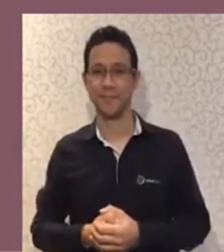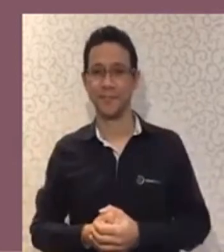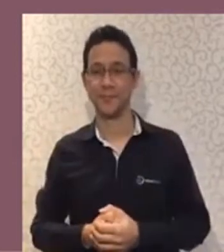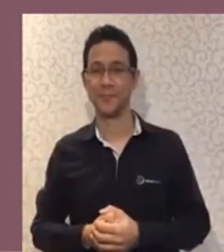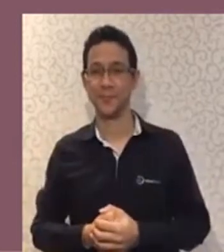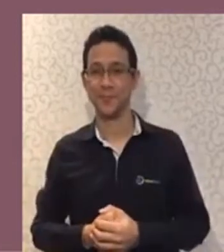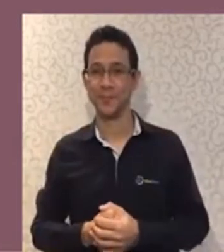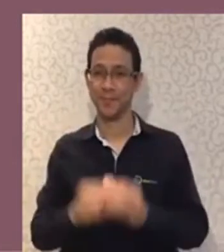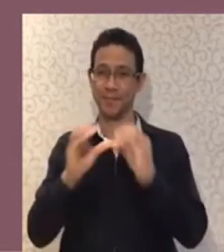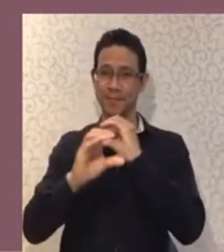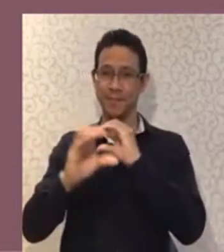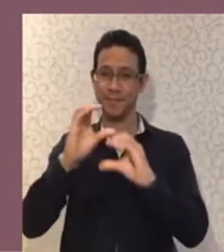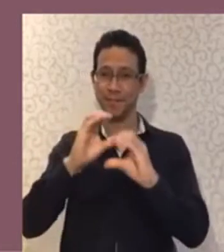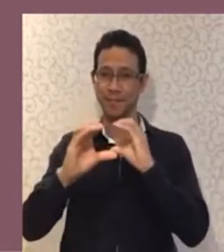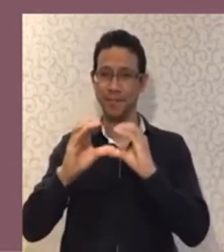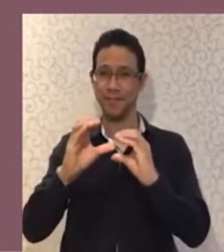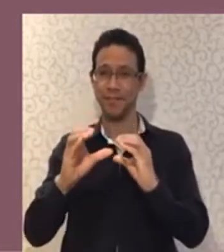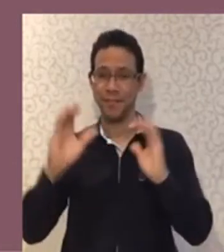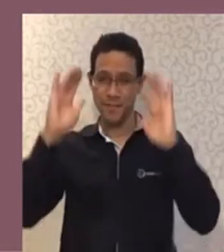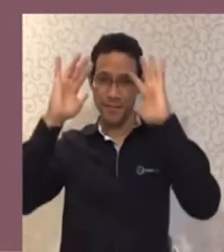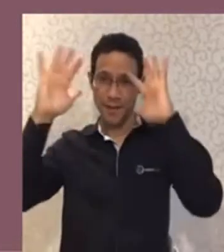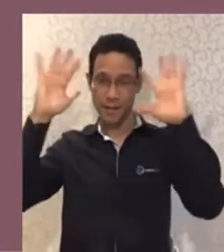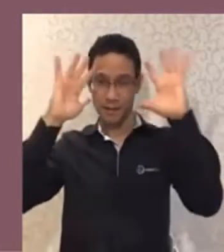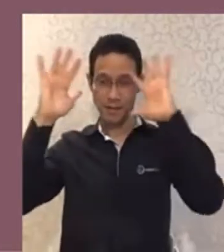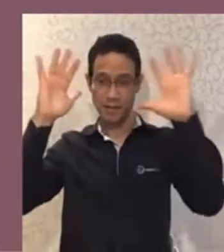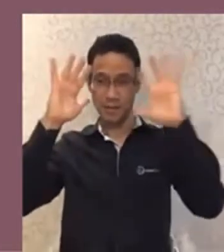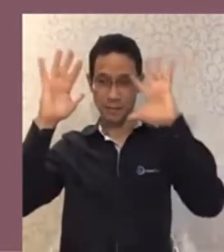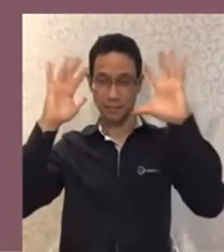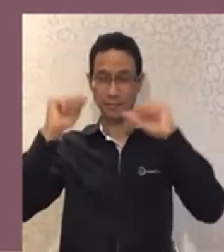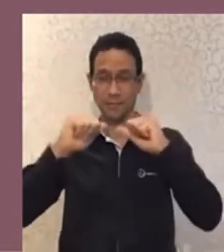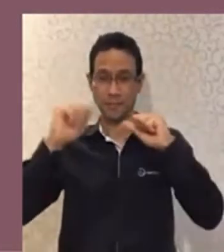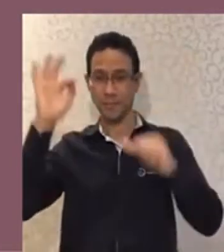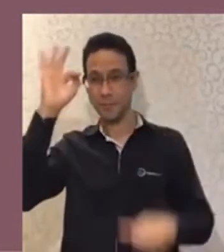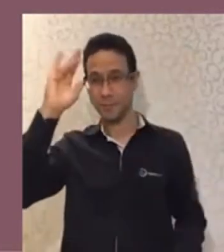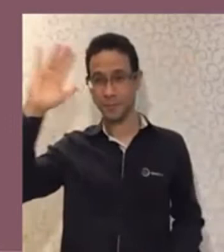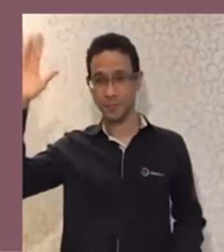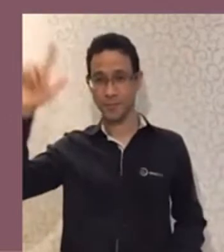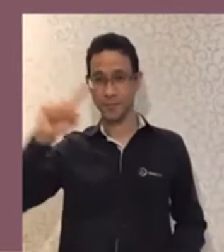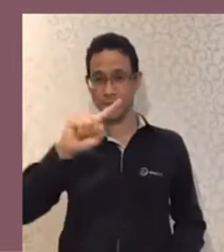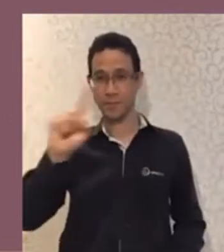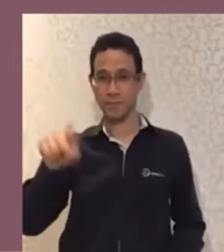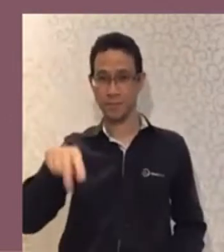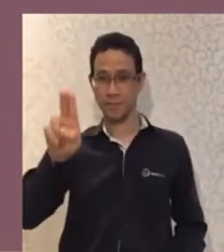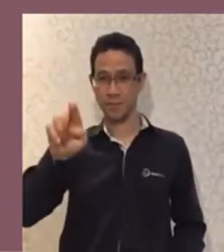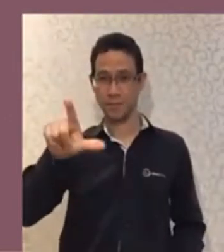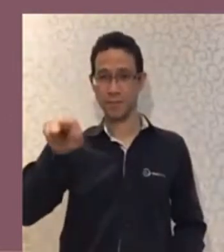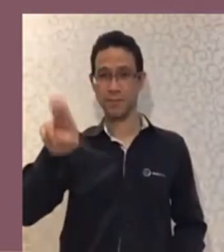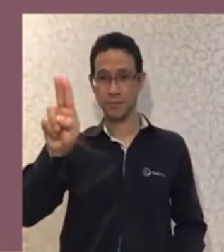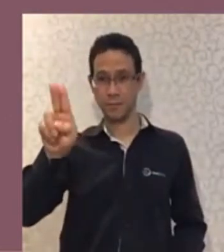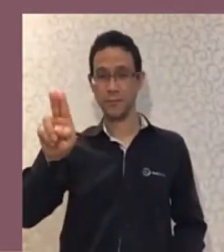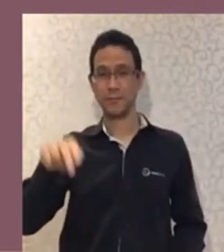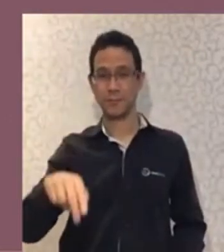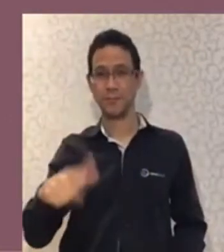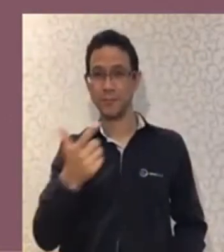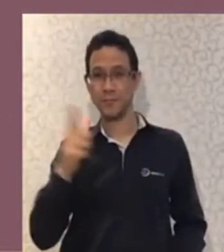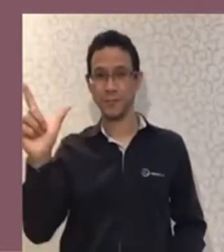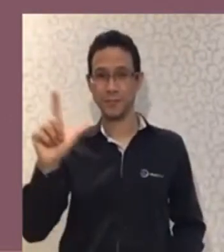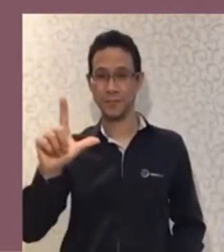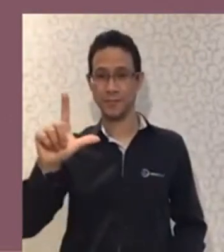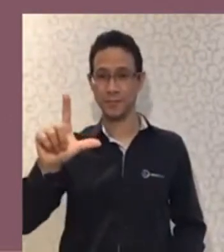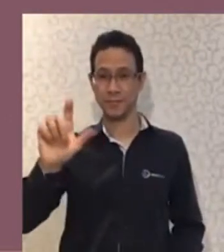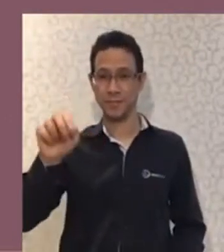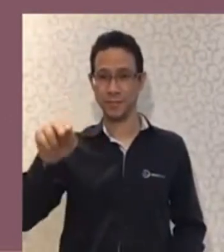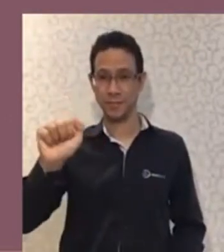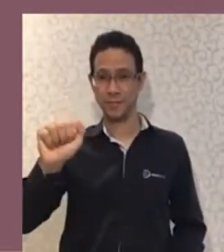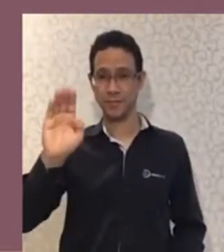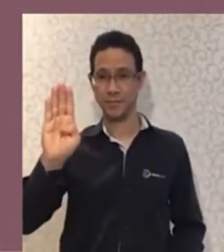de um pensamento, uma filosofia zulu, e a Lena Bauli, que é uma cantora moçambicana, me